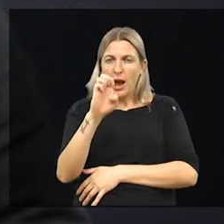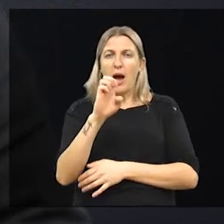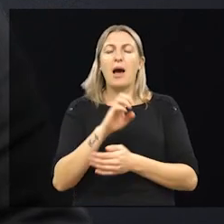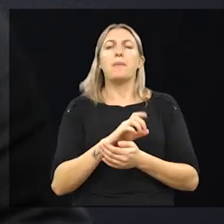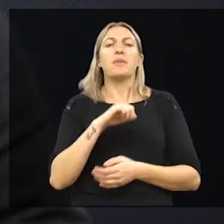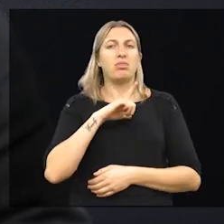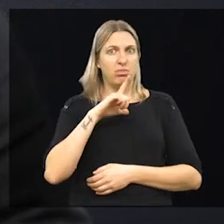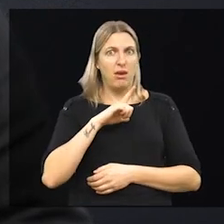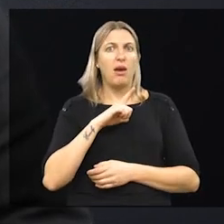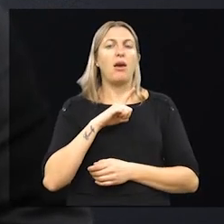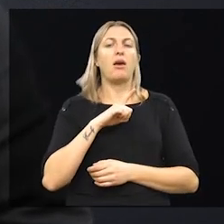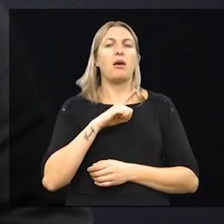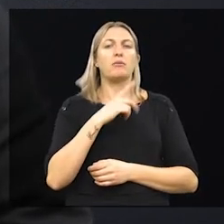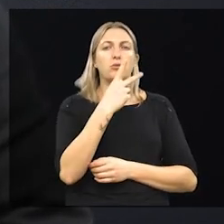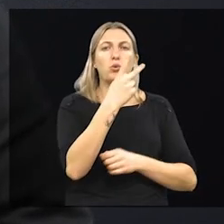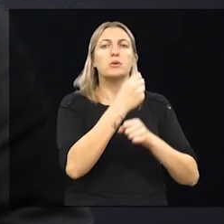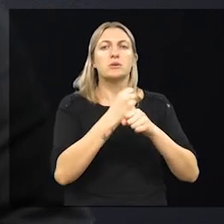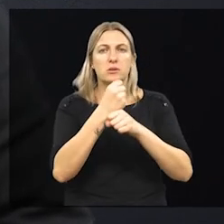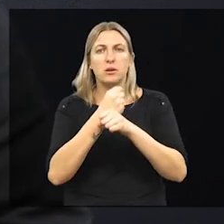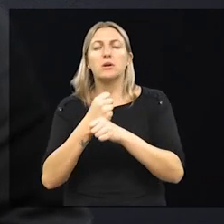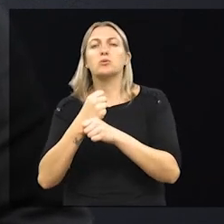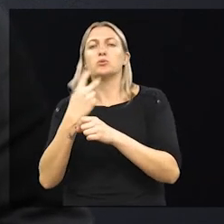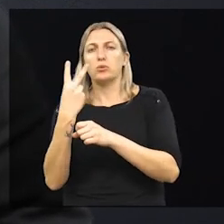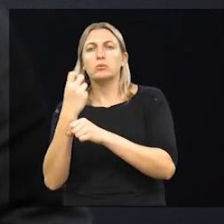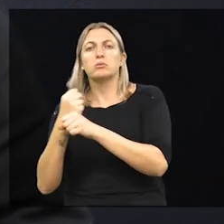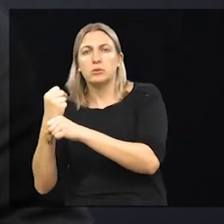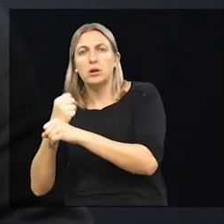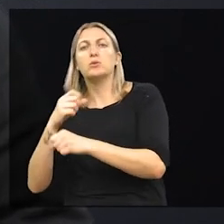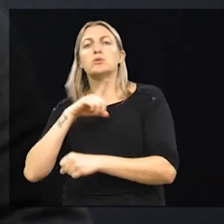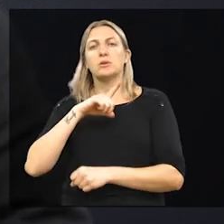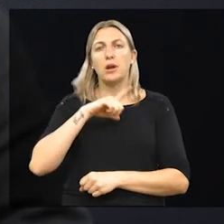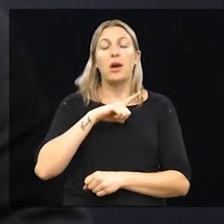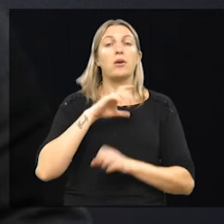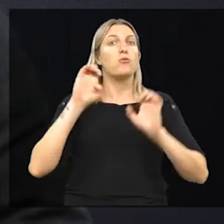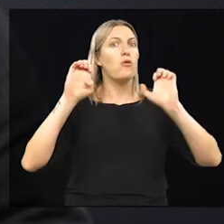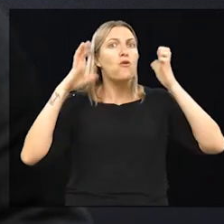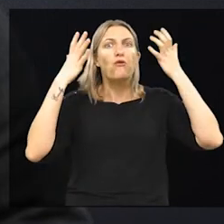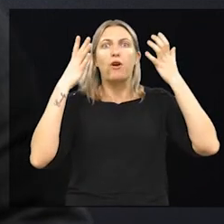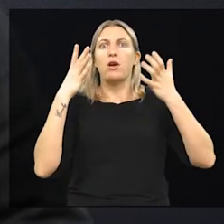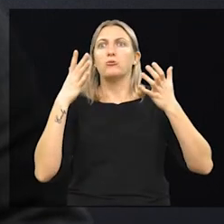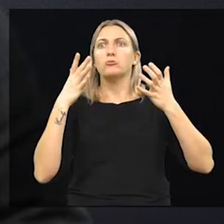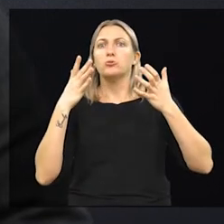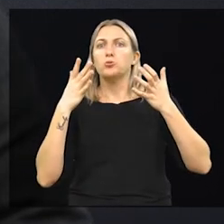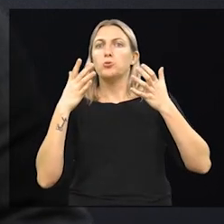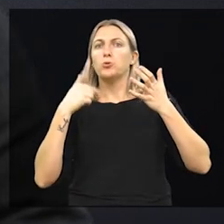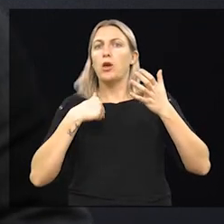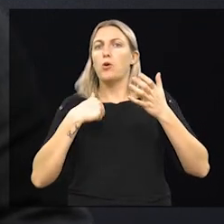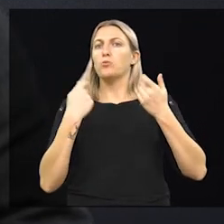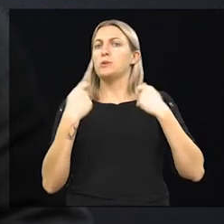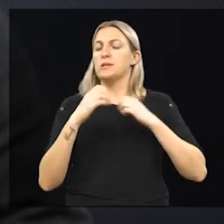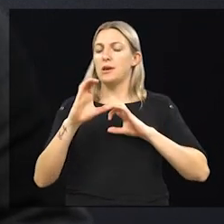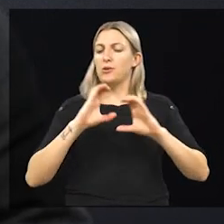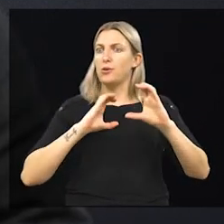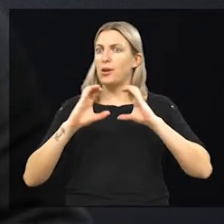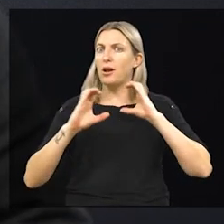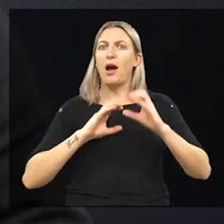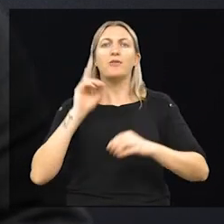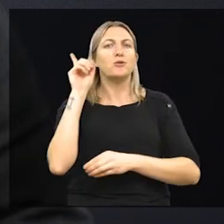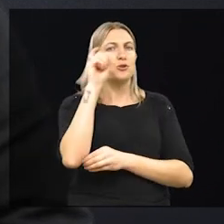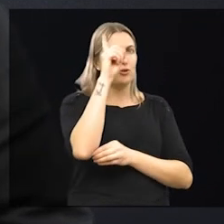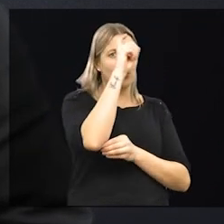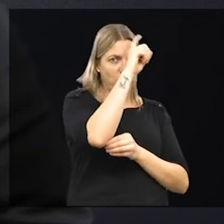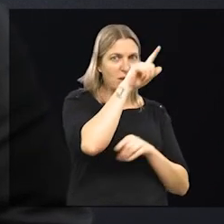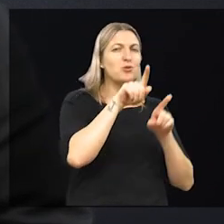assim para coordenar e foi bem complicado mas no final tudo deu certo não é com muito trabalho muito esforço sem